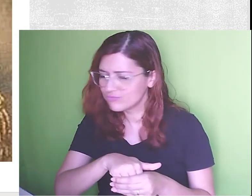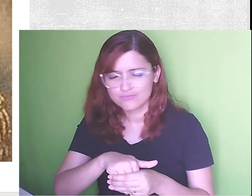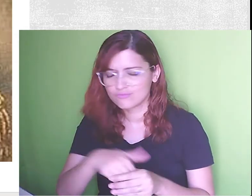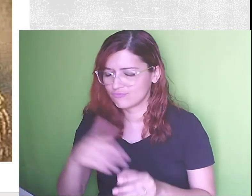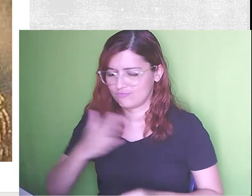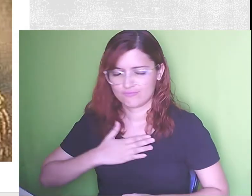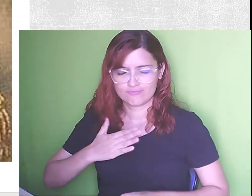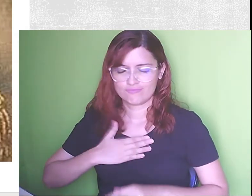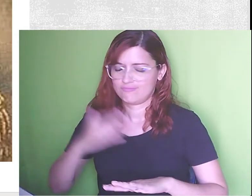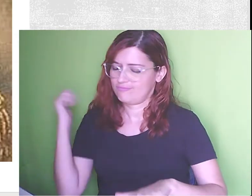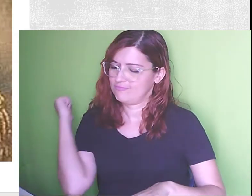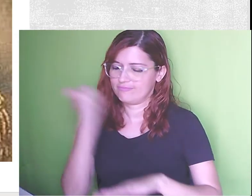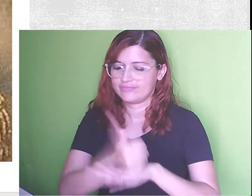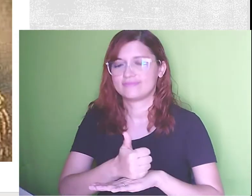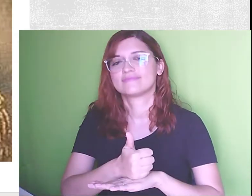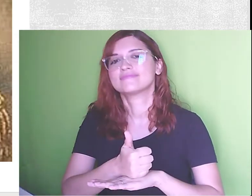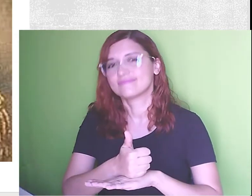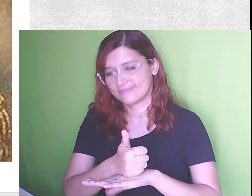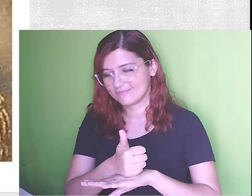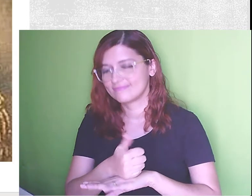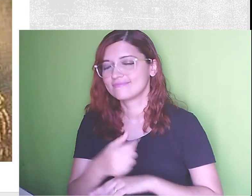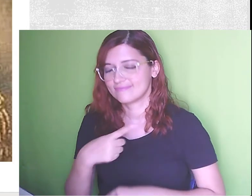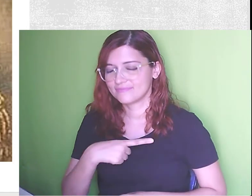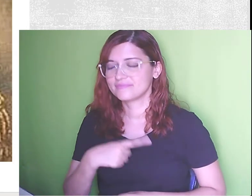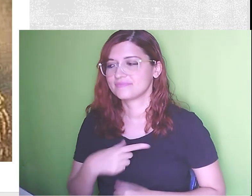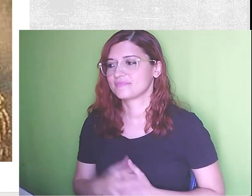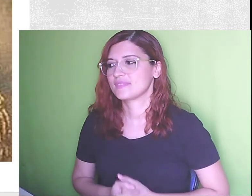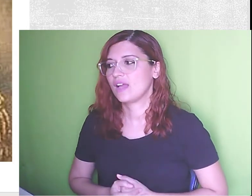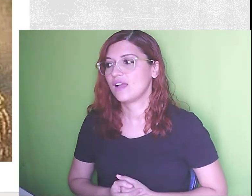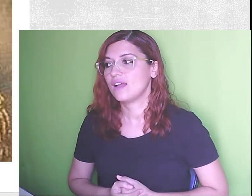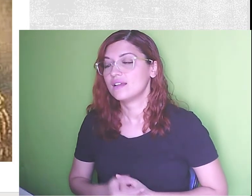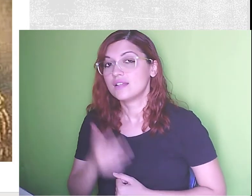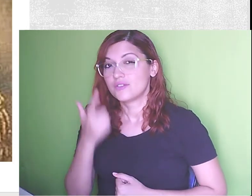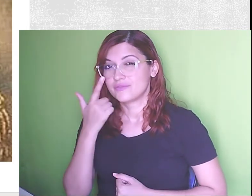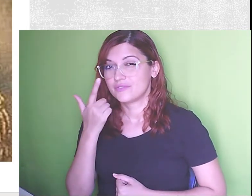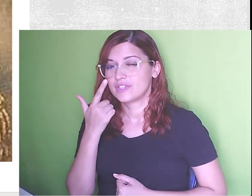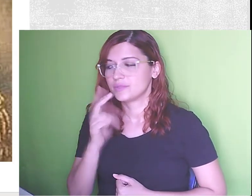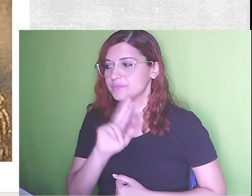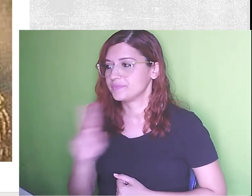Ele não deixou que houvessem eleições, assumiu logo o poder.